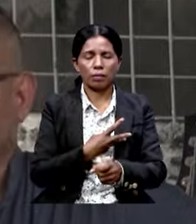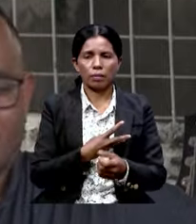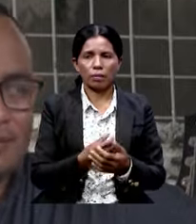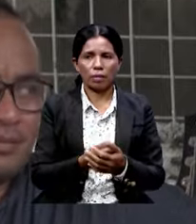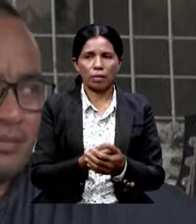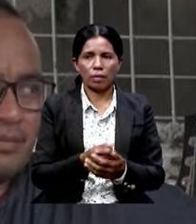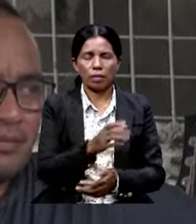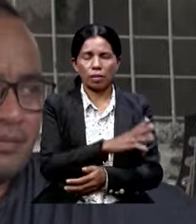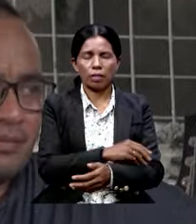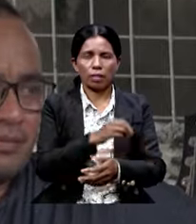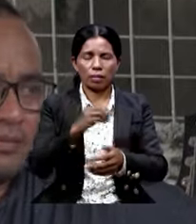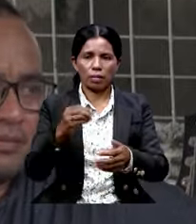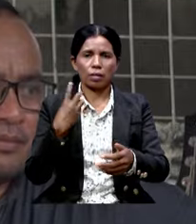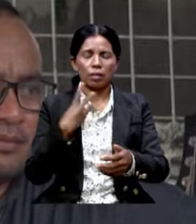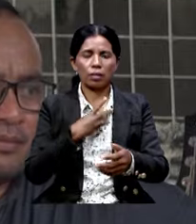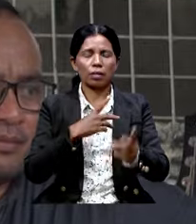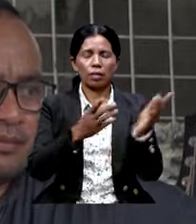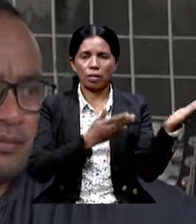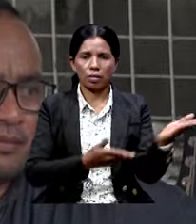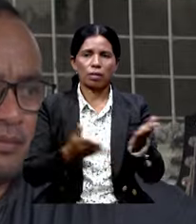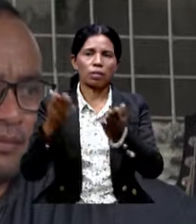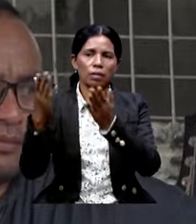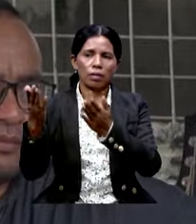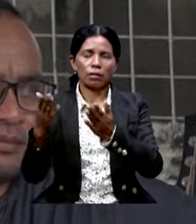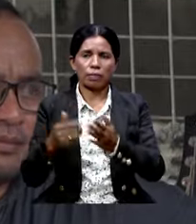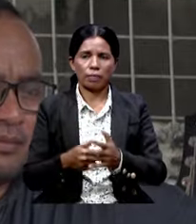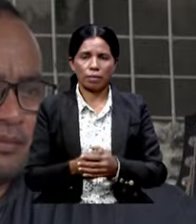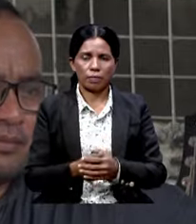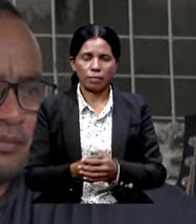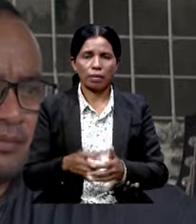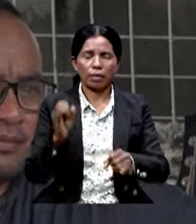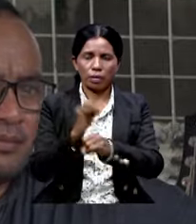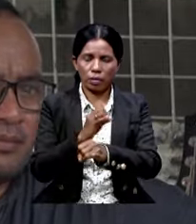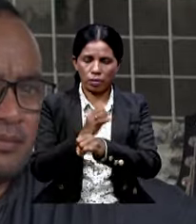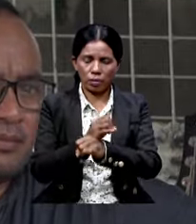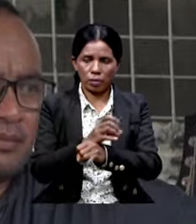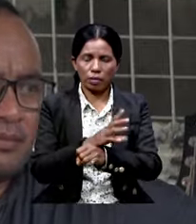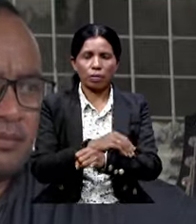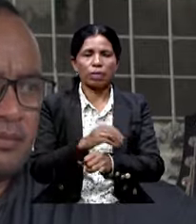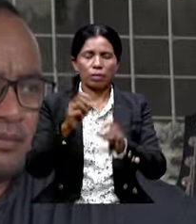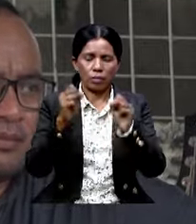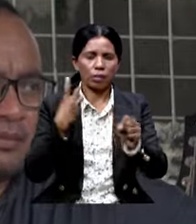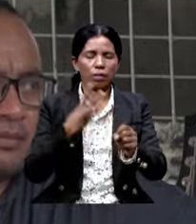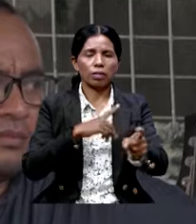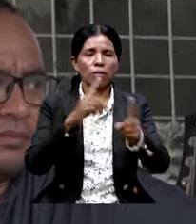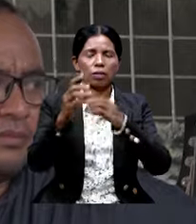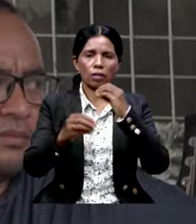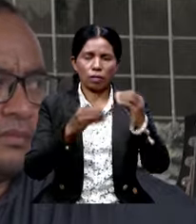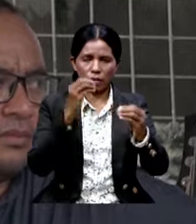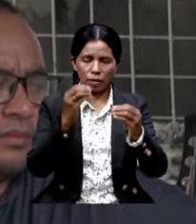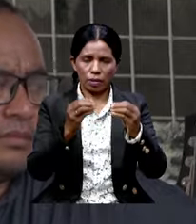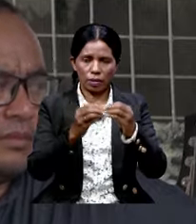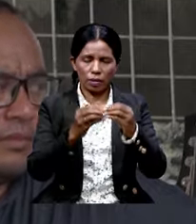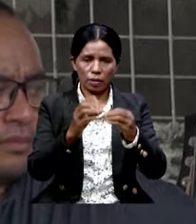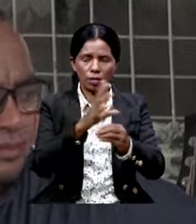agrikula nebe mak iha, transforma ba iha industria, kori dene, kita kuliah kona ba